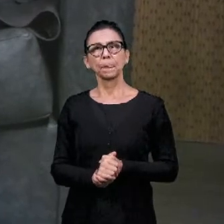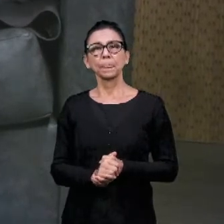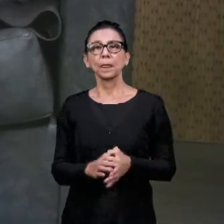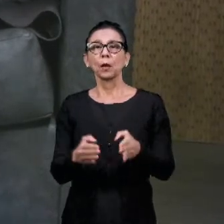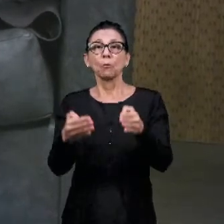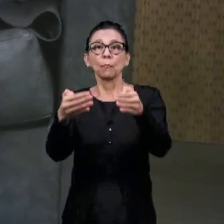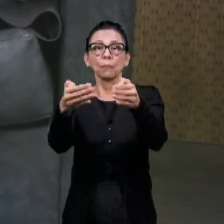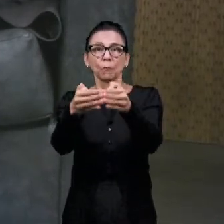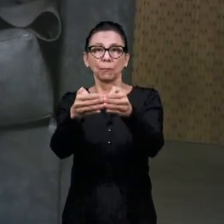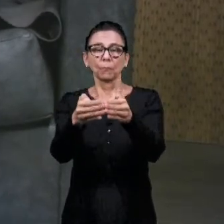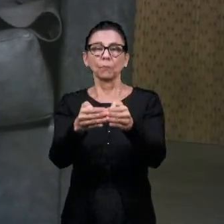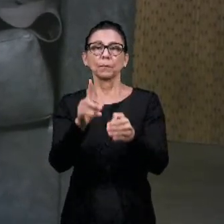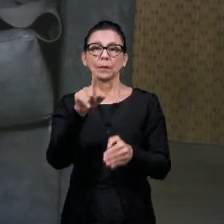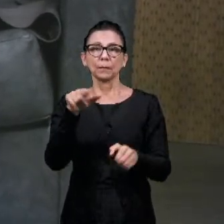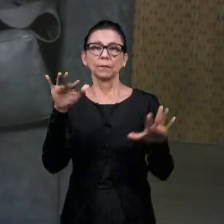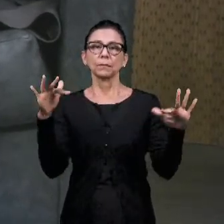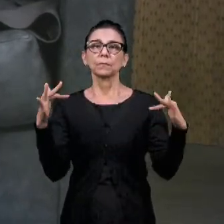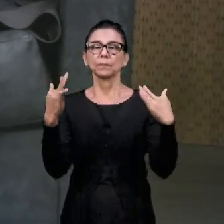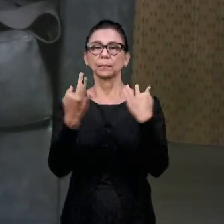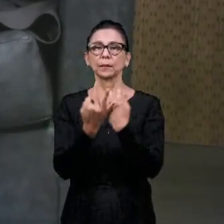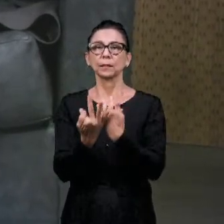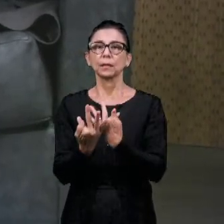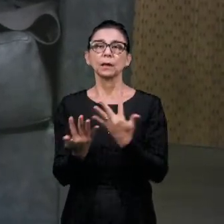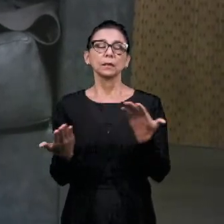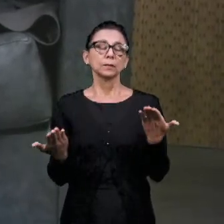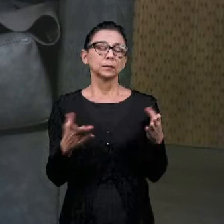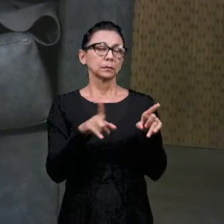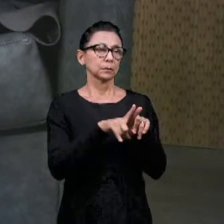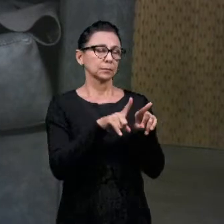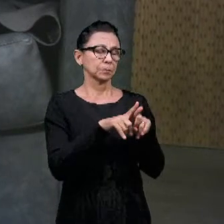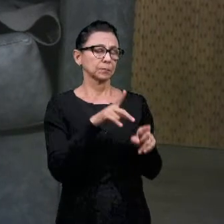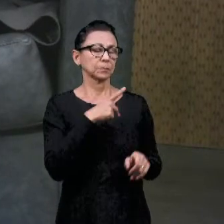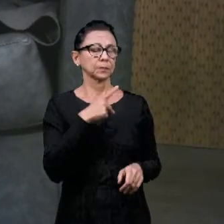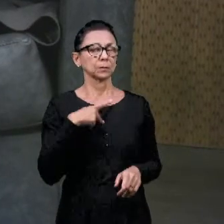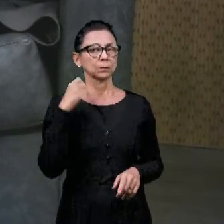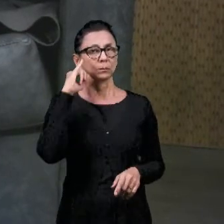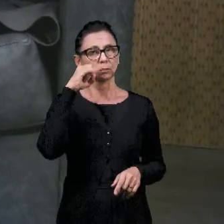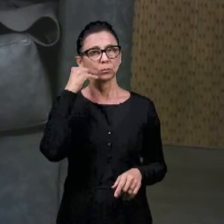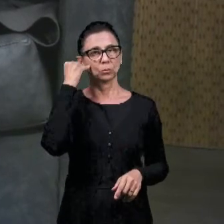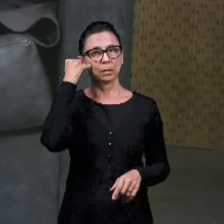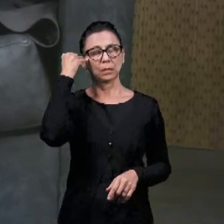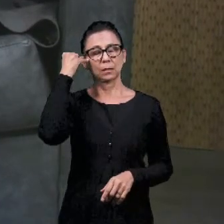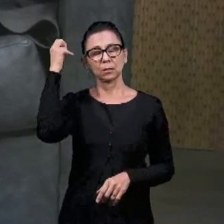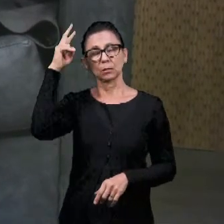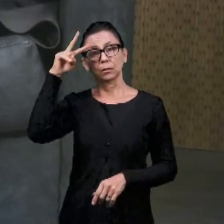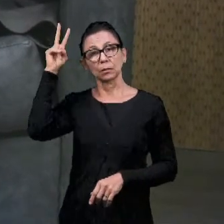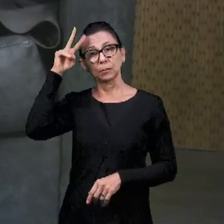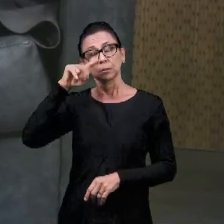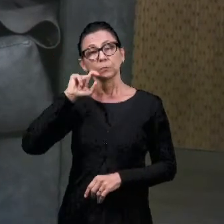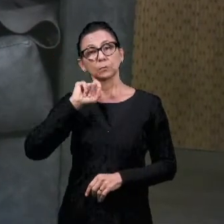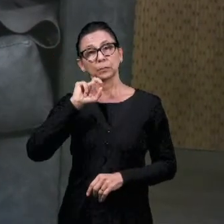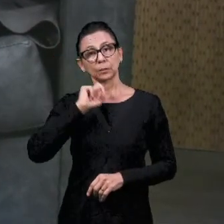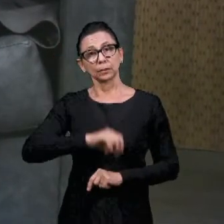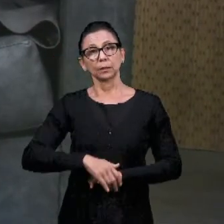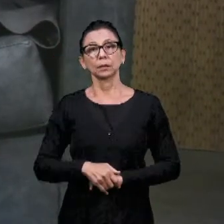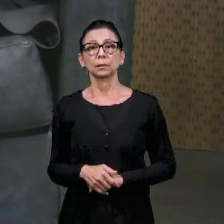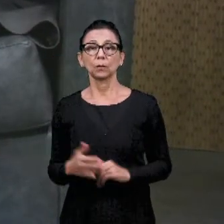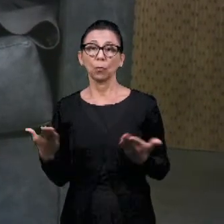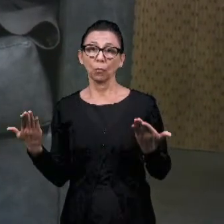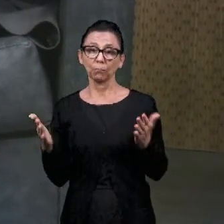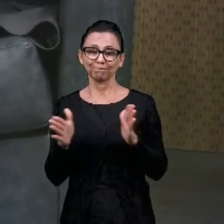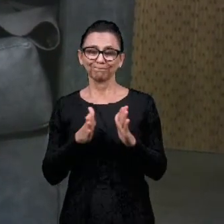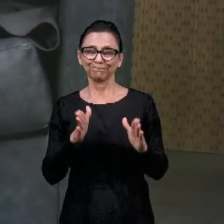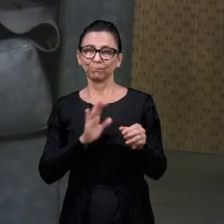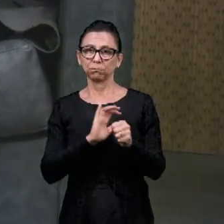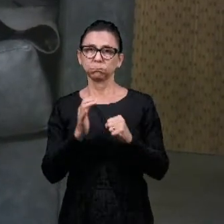a família. E também, pastor Josias, nós lembramos também, nós estamos vivendo o período da